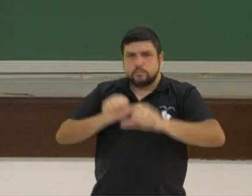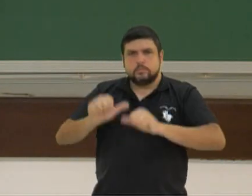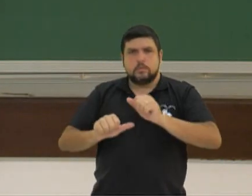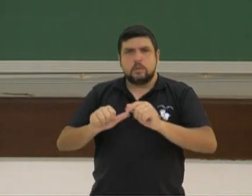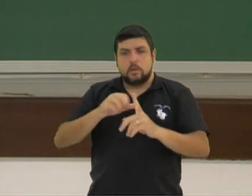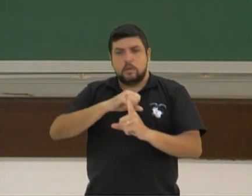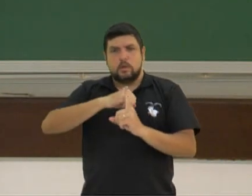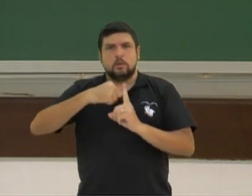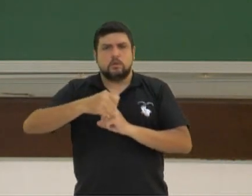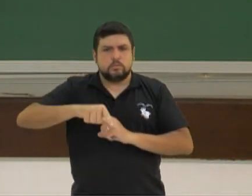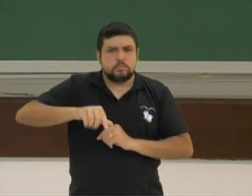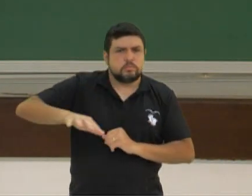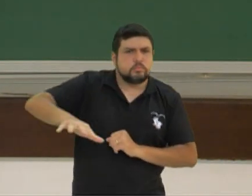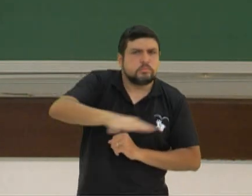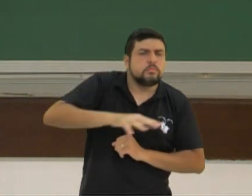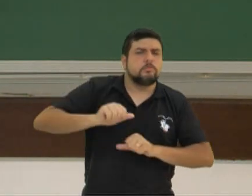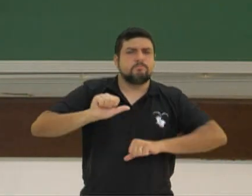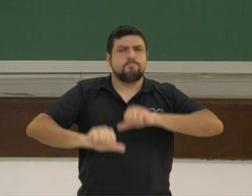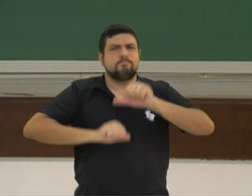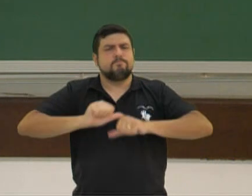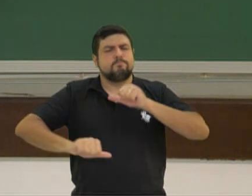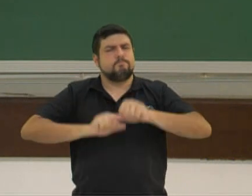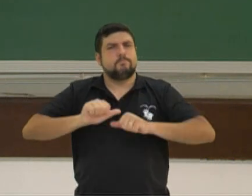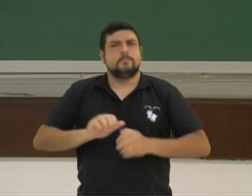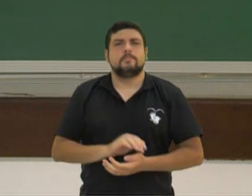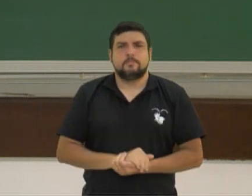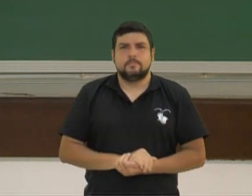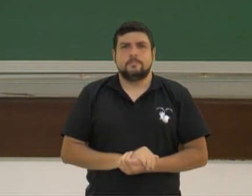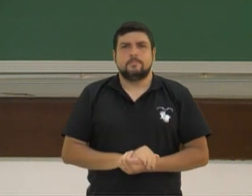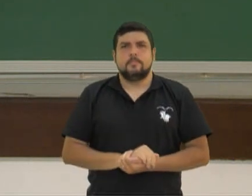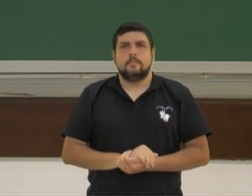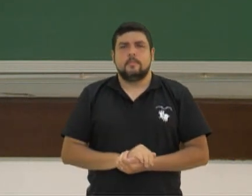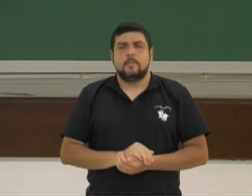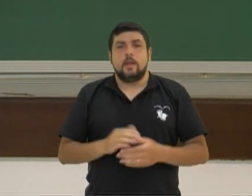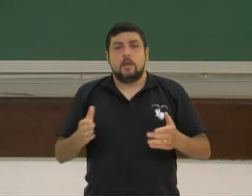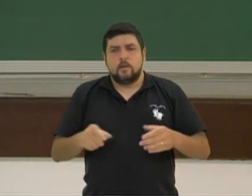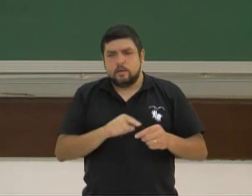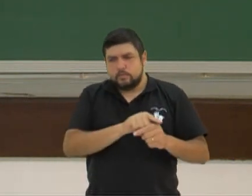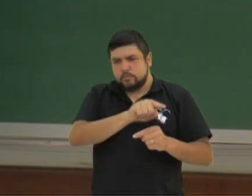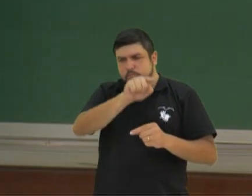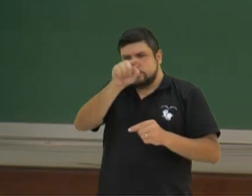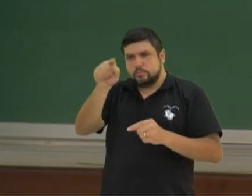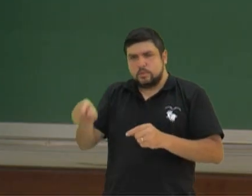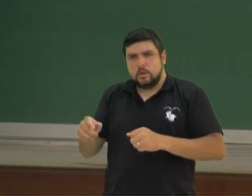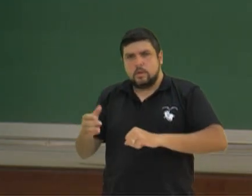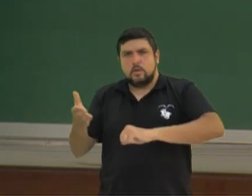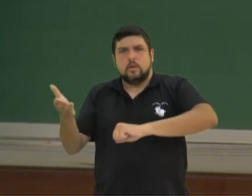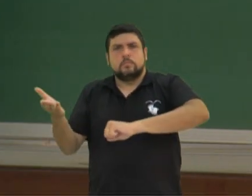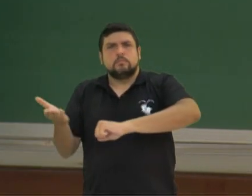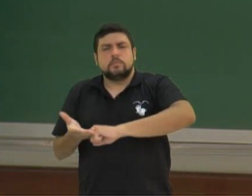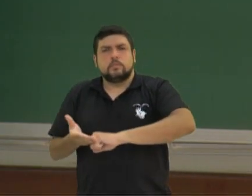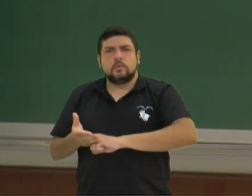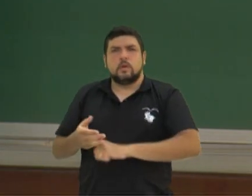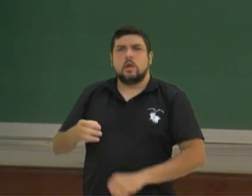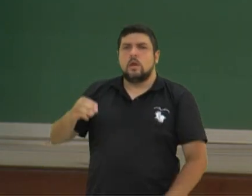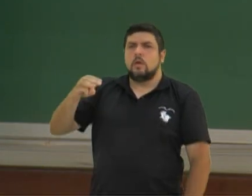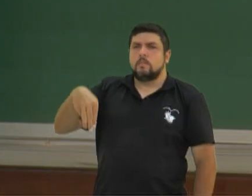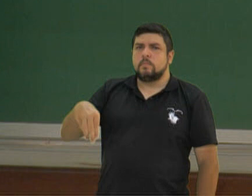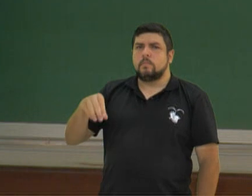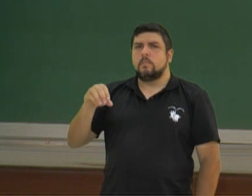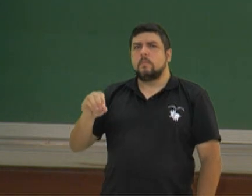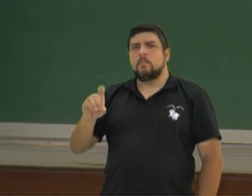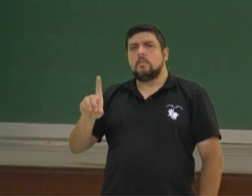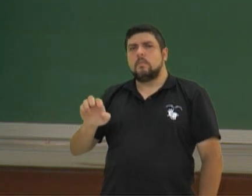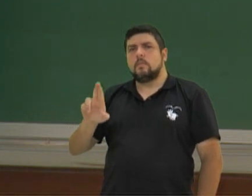inúmeras transformações. Bom, chegamos na Idade Moderna e a gente vai dizer que a Idade Moderna ela é um